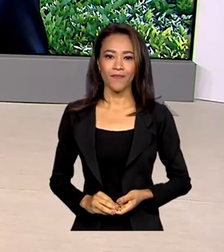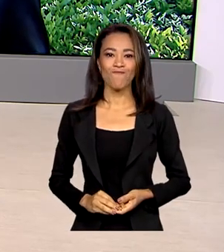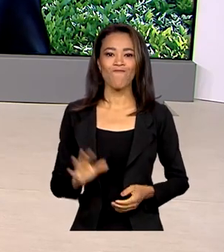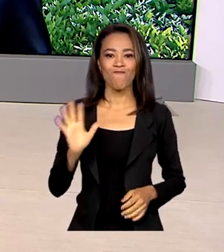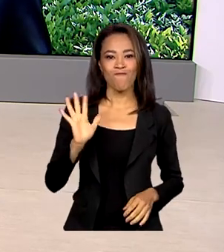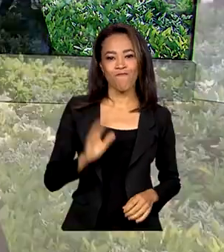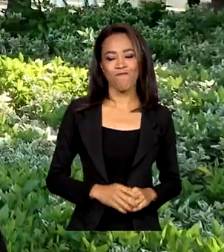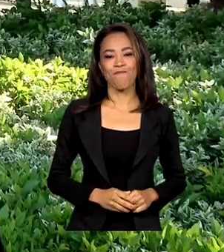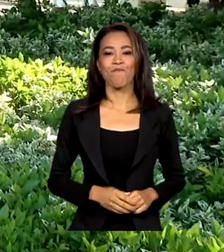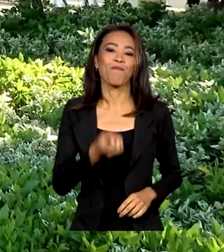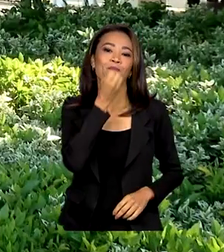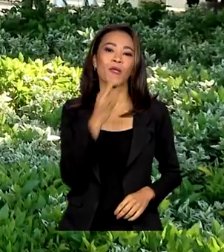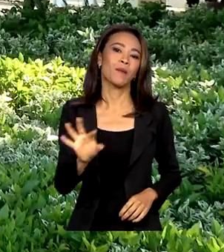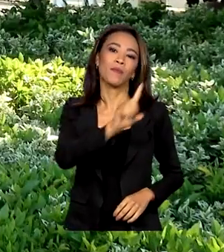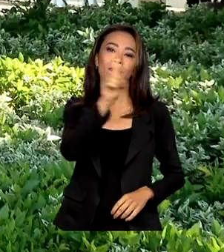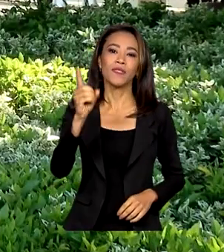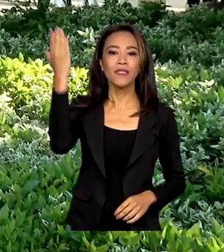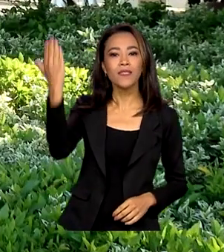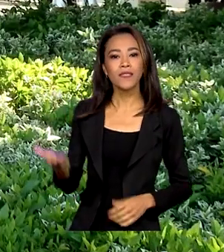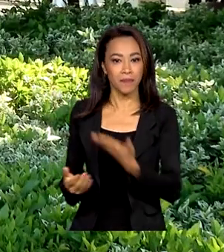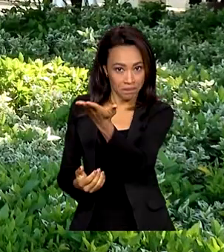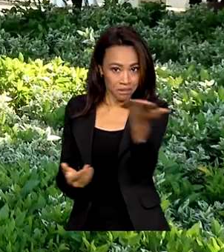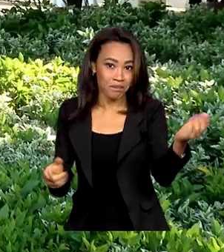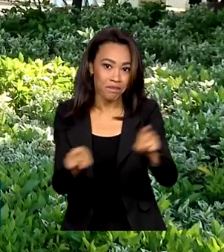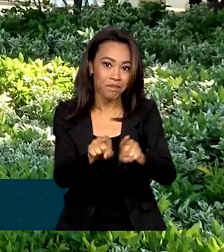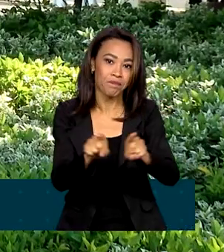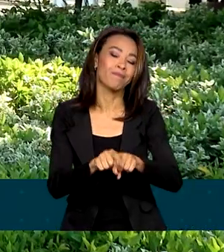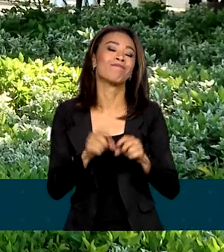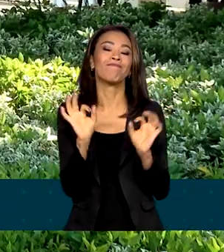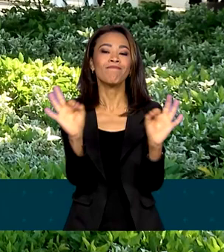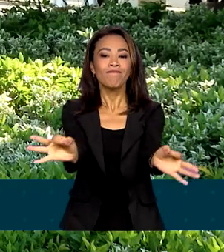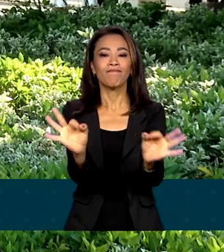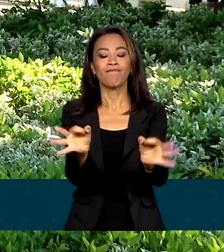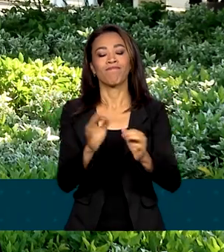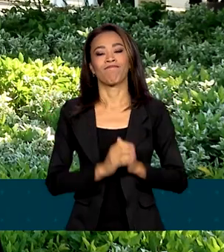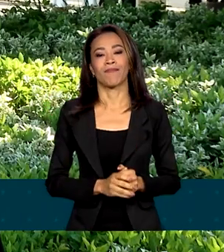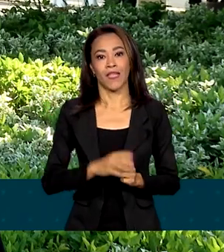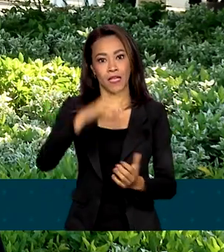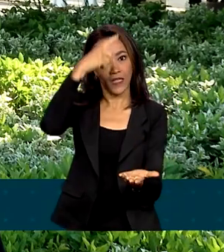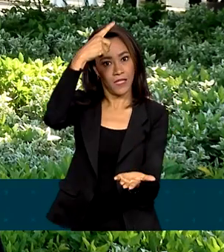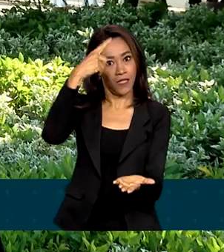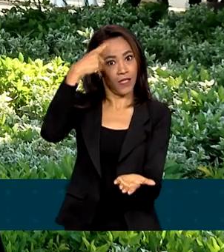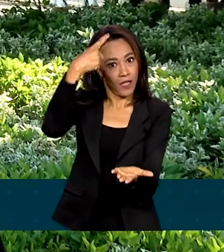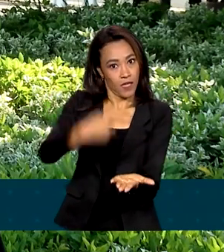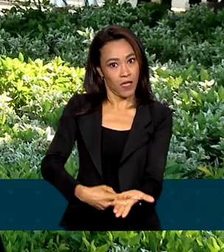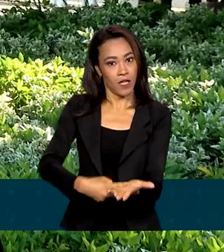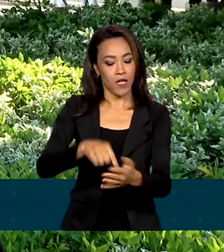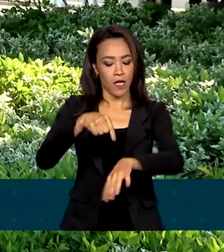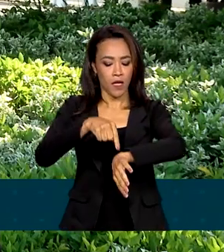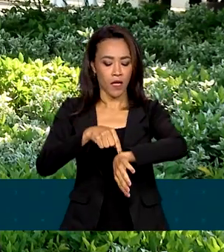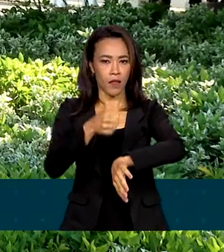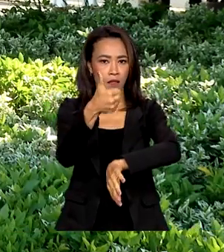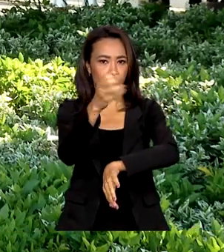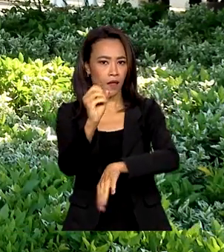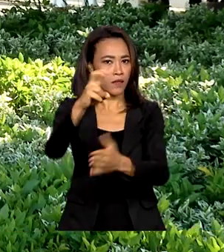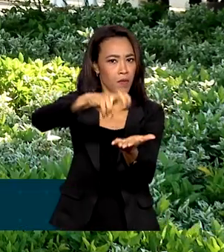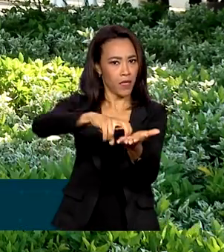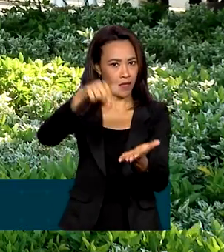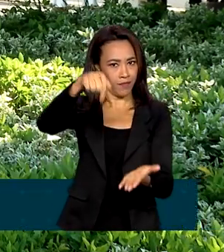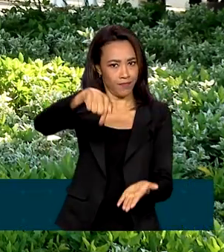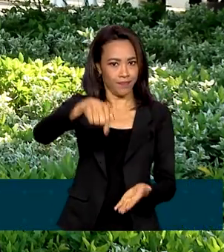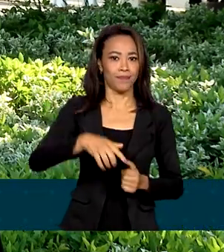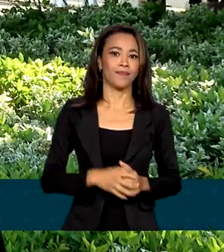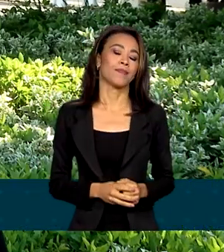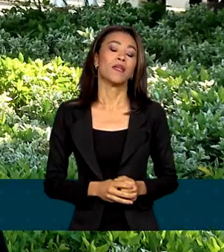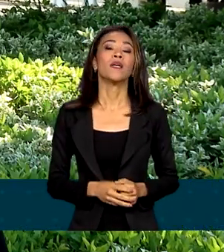Olá, Vanessa. Bom dia para você e bom dia a todos. É isso mesmo, né? Este evento está marcado para as 10 horas da manhã. E além do